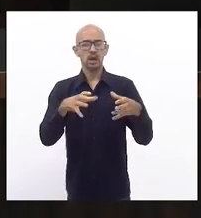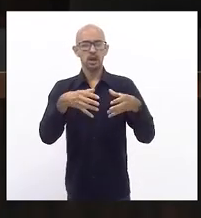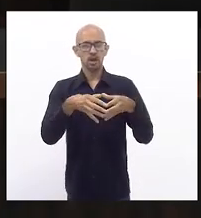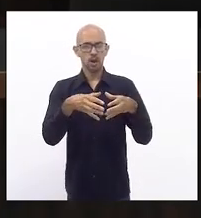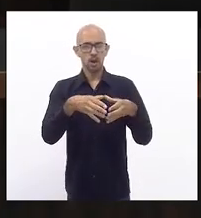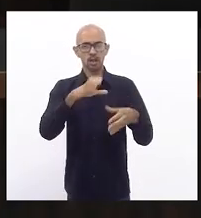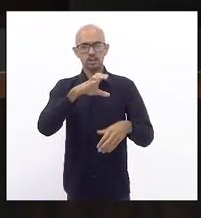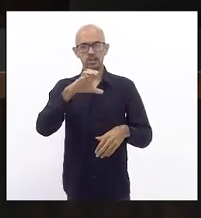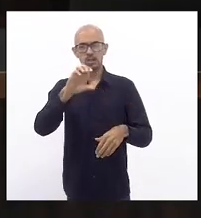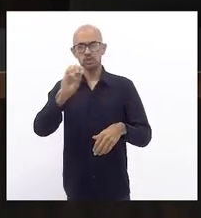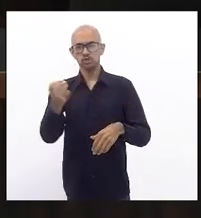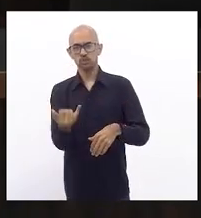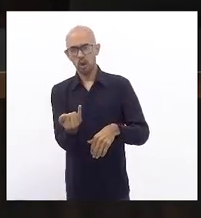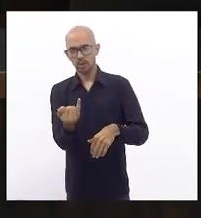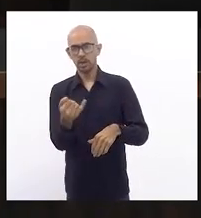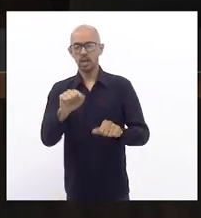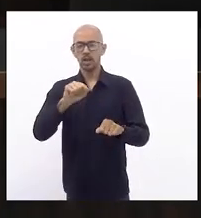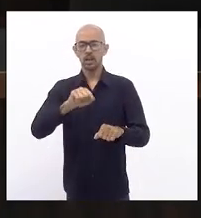Justiça, Defesa,